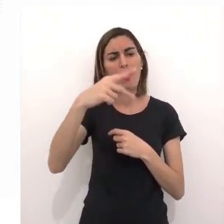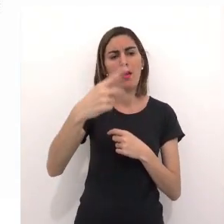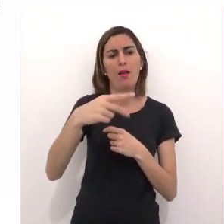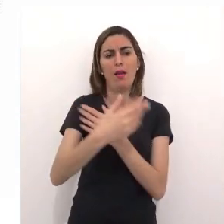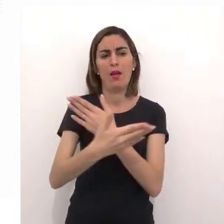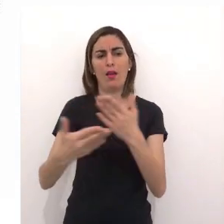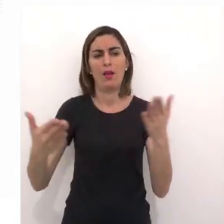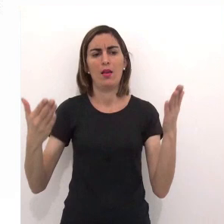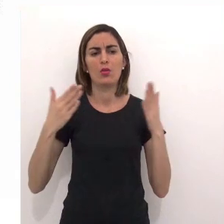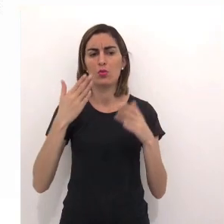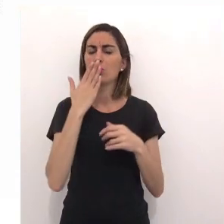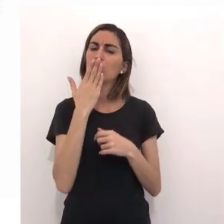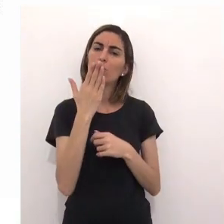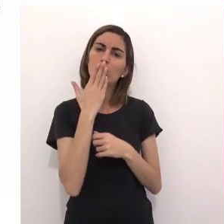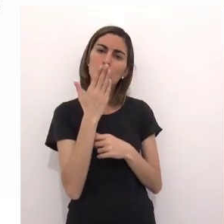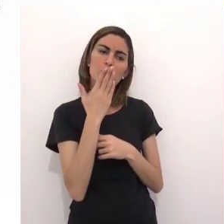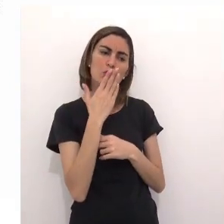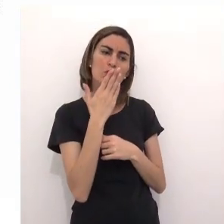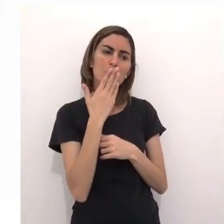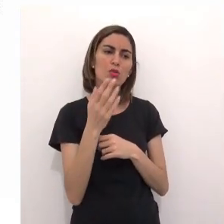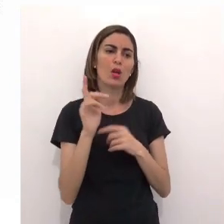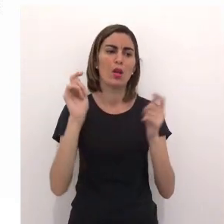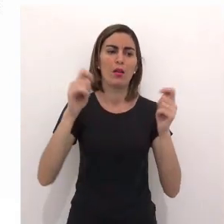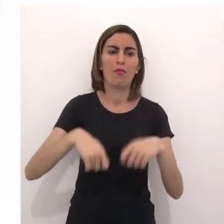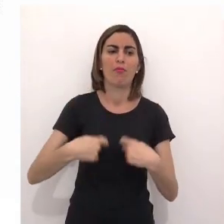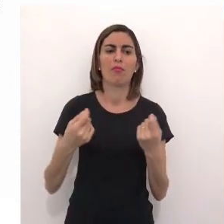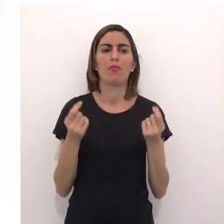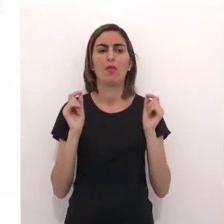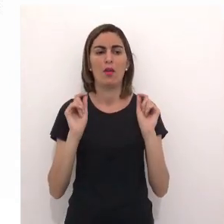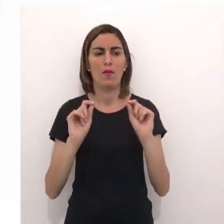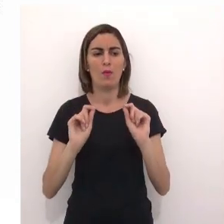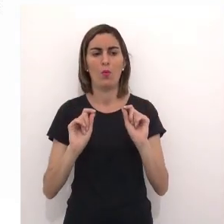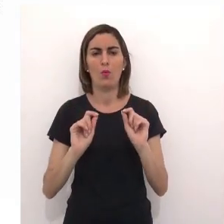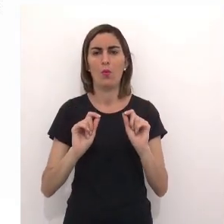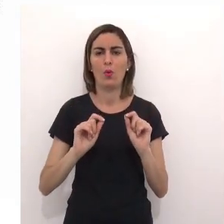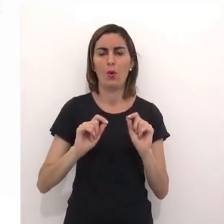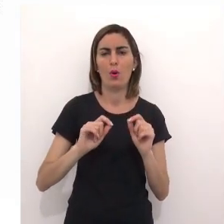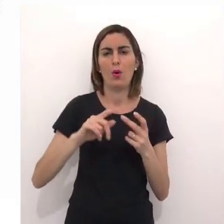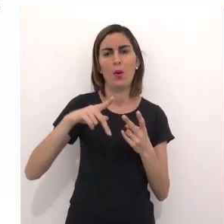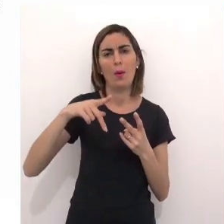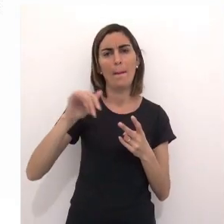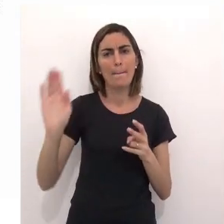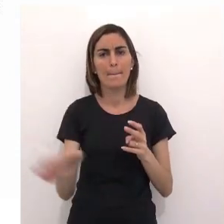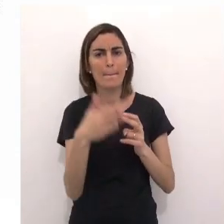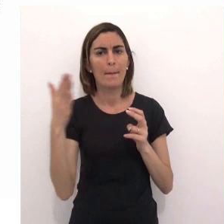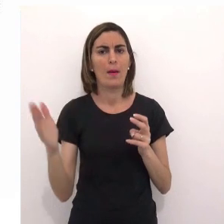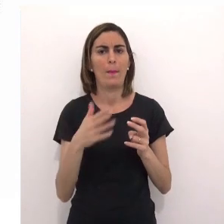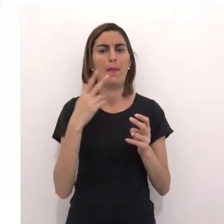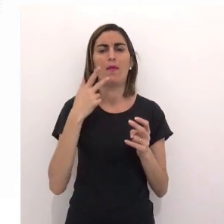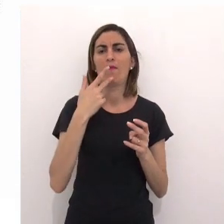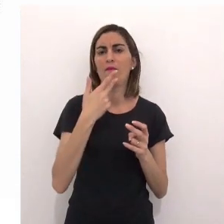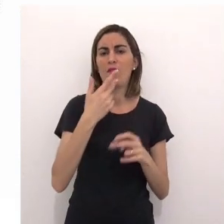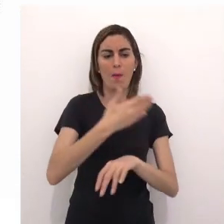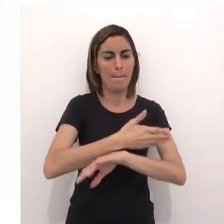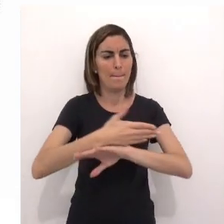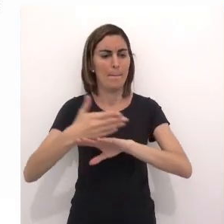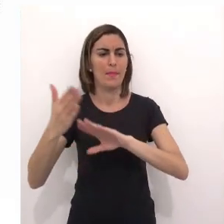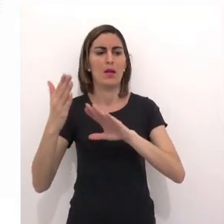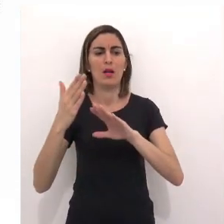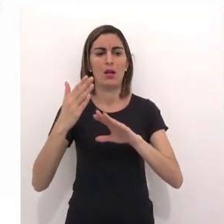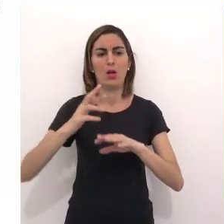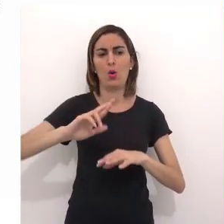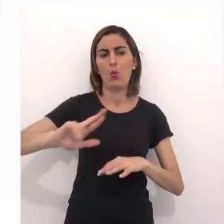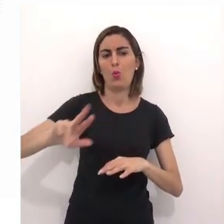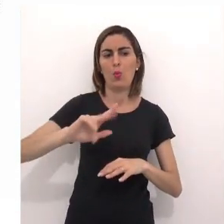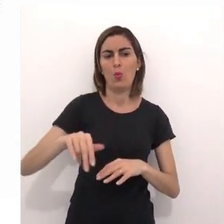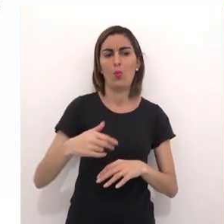os índios, davam apupadas, dizendo que os brancos andavam